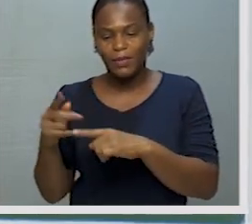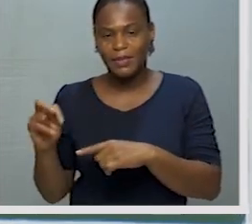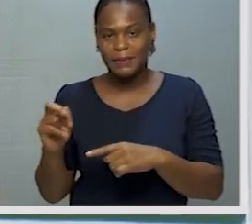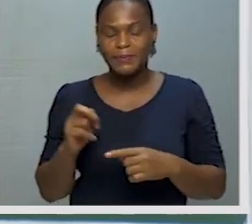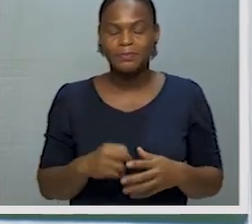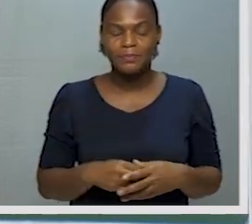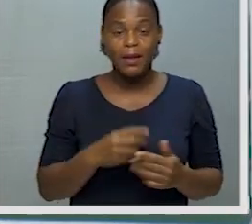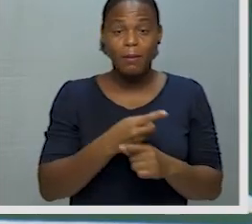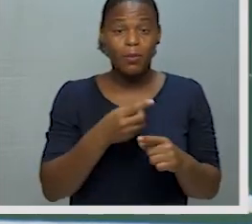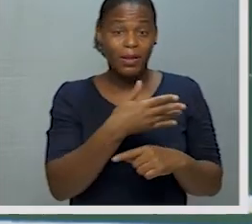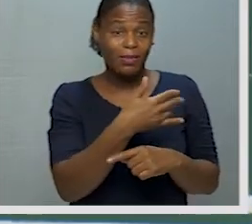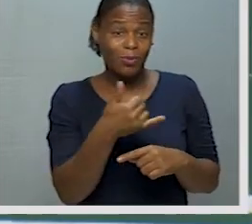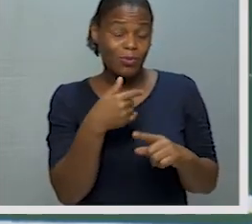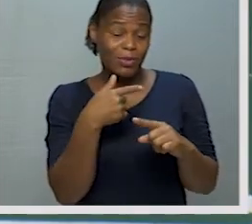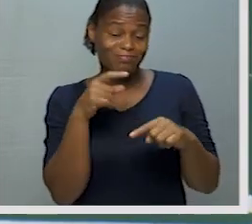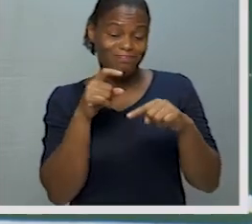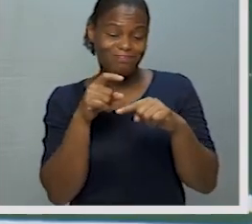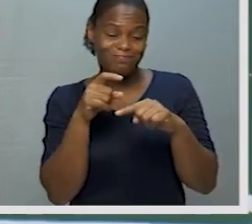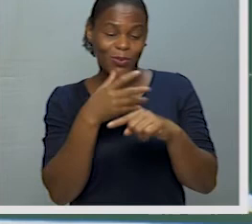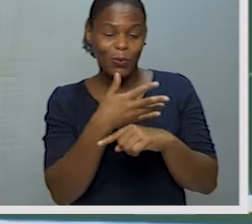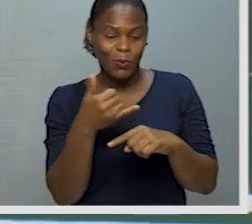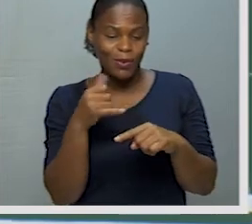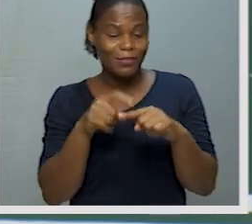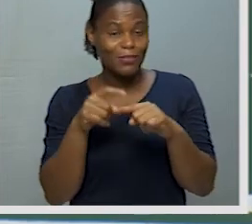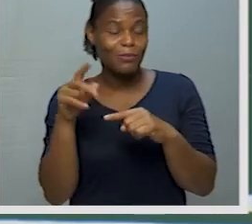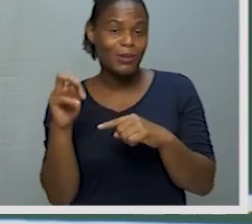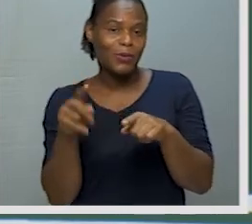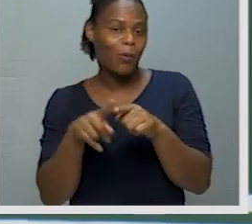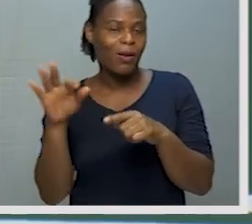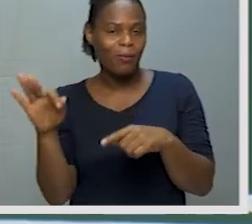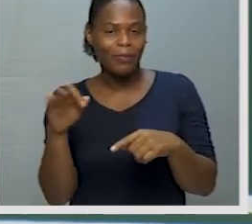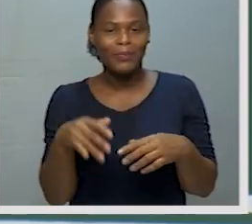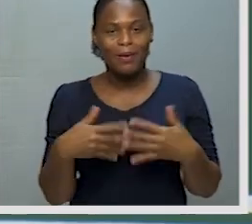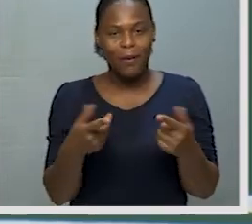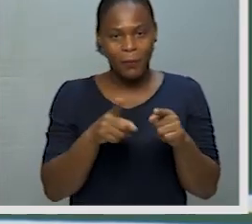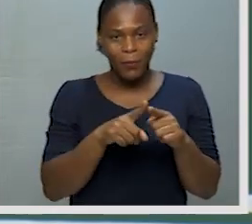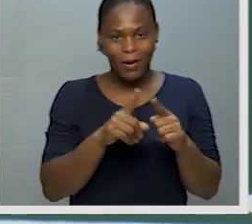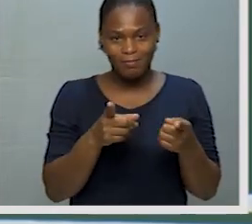isso. 3, porque 12 a dividir por 3 dá 4, tá bom? Então, igual.